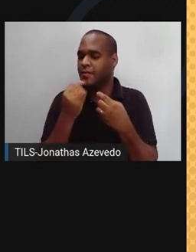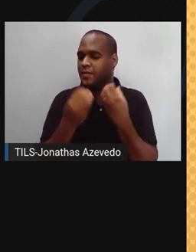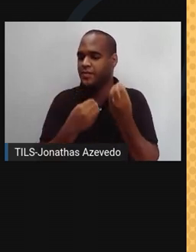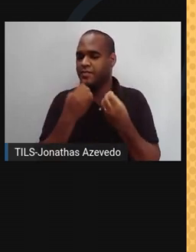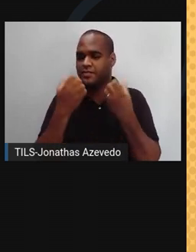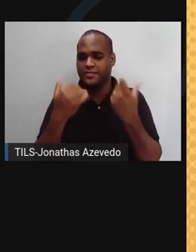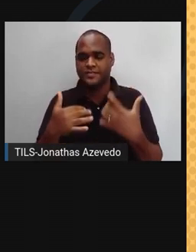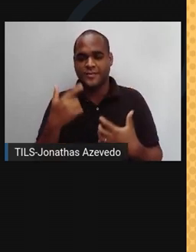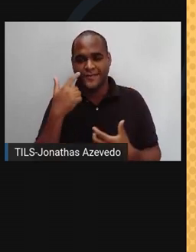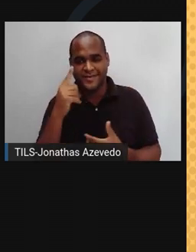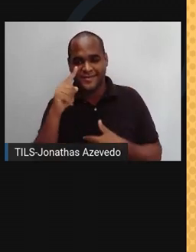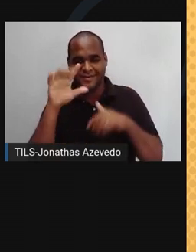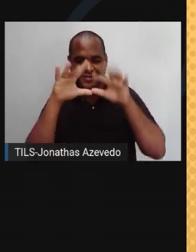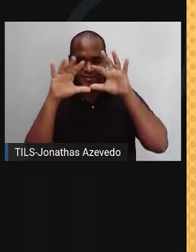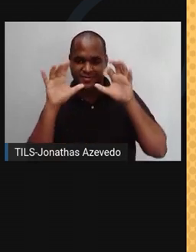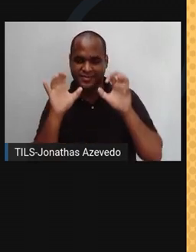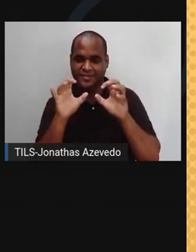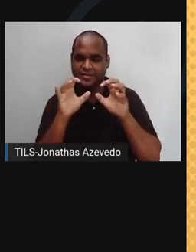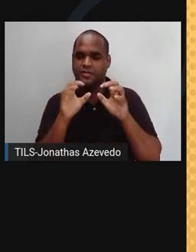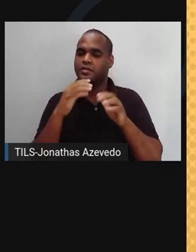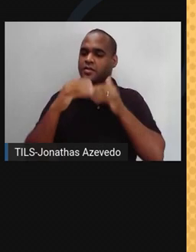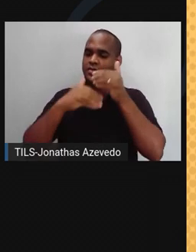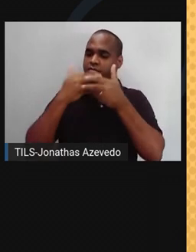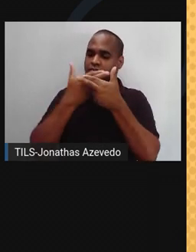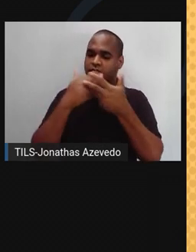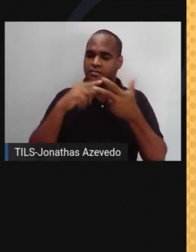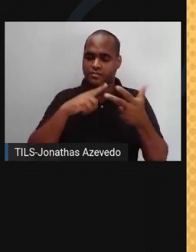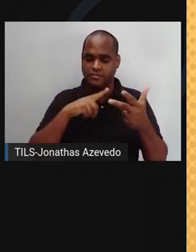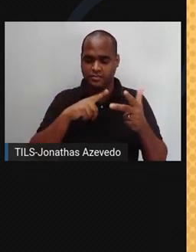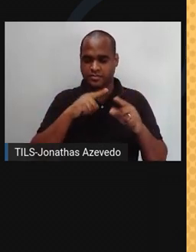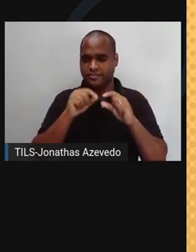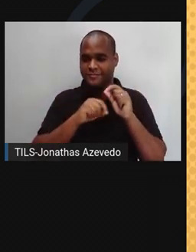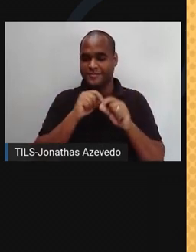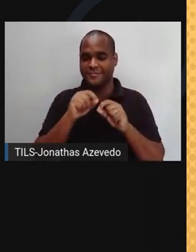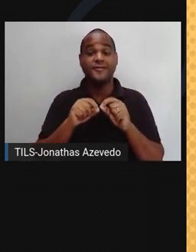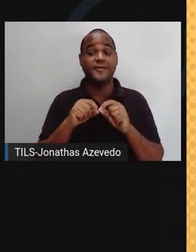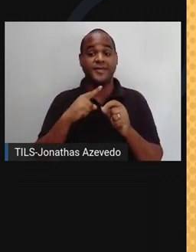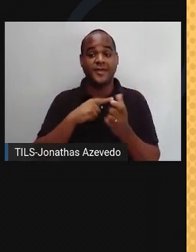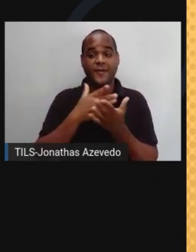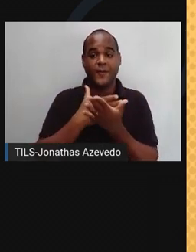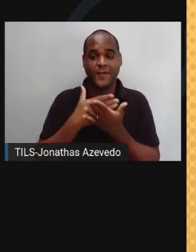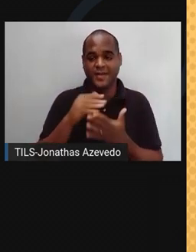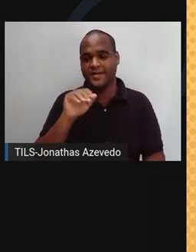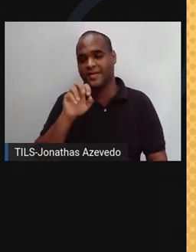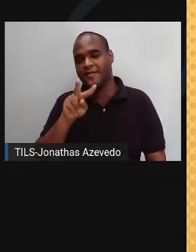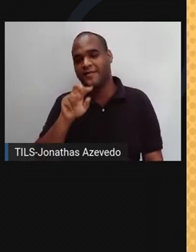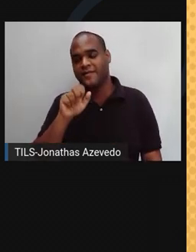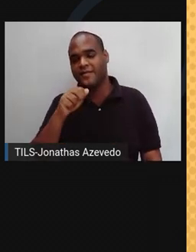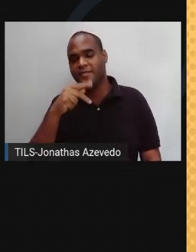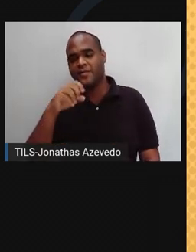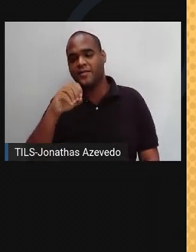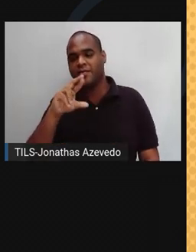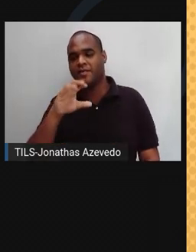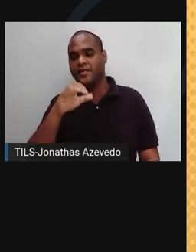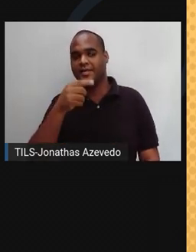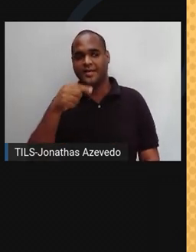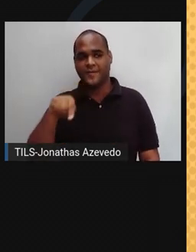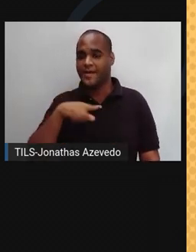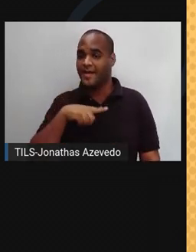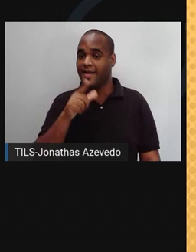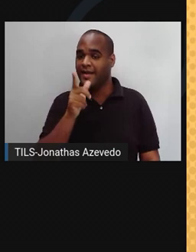ficam com aquele aspecto no céu o processo e dessas uma conversa com ele vai coração das águas dos rios